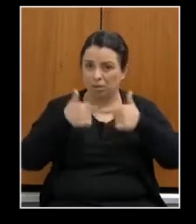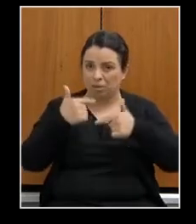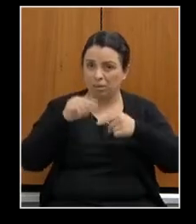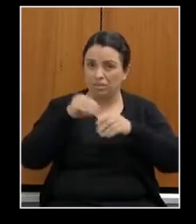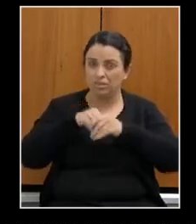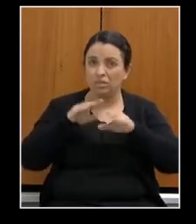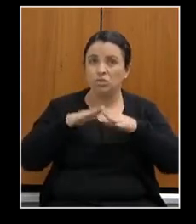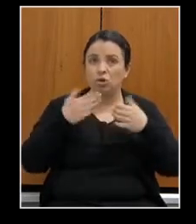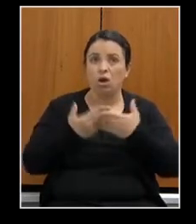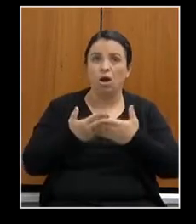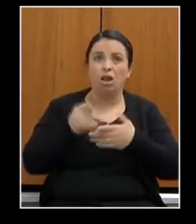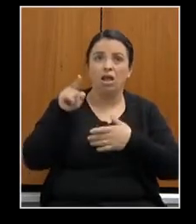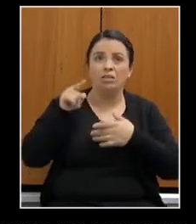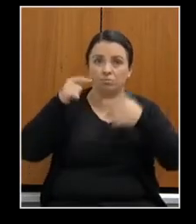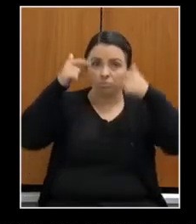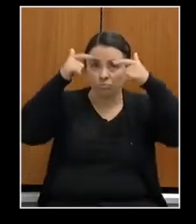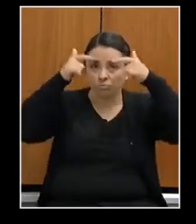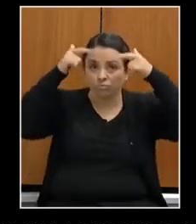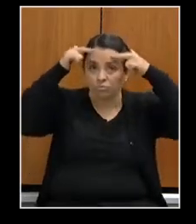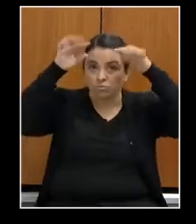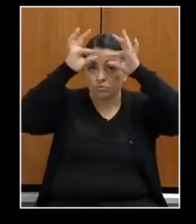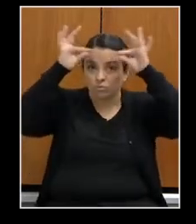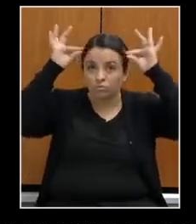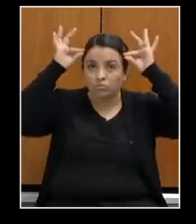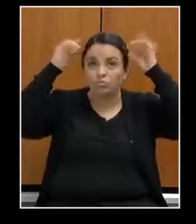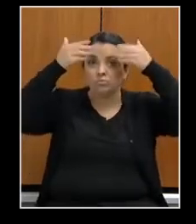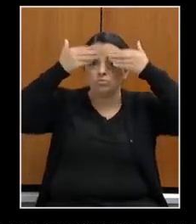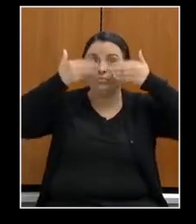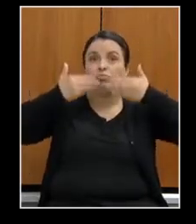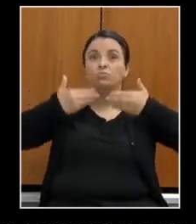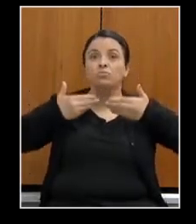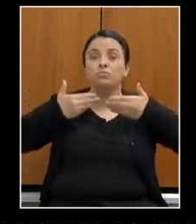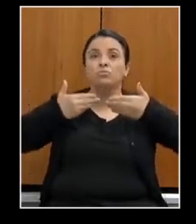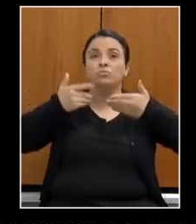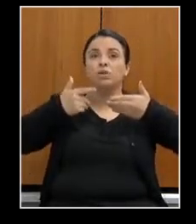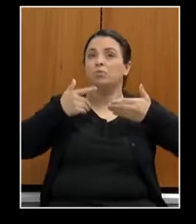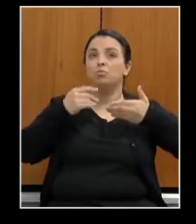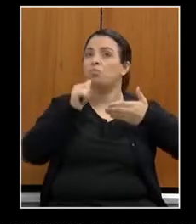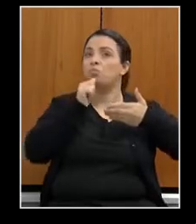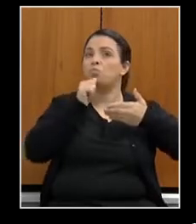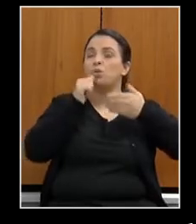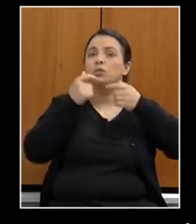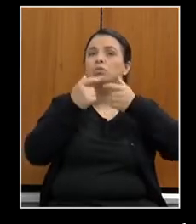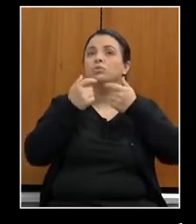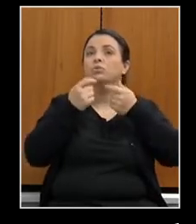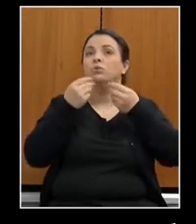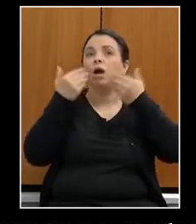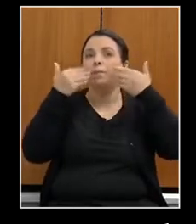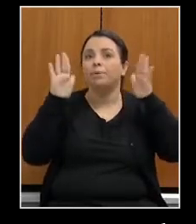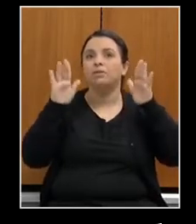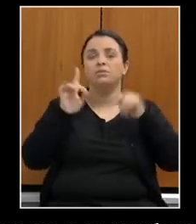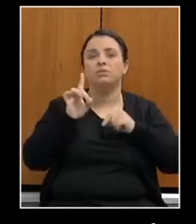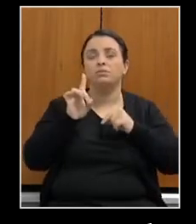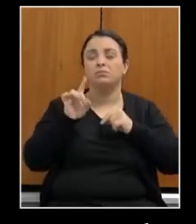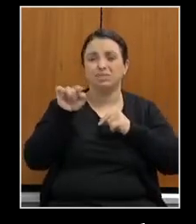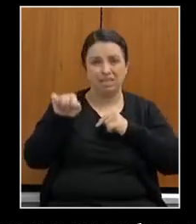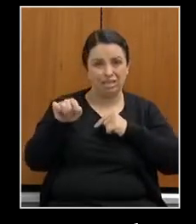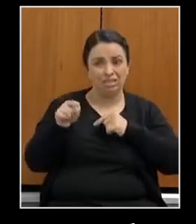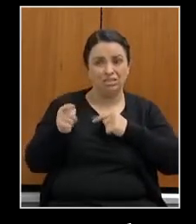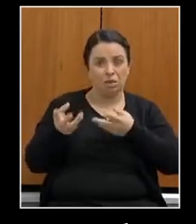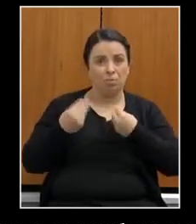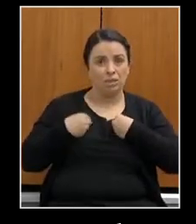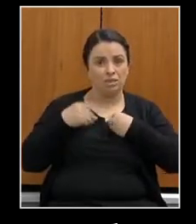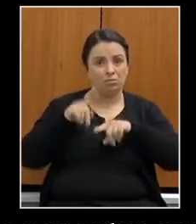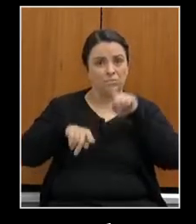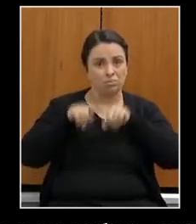ainda não abri né tá é isso que nós temos então para o retorno eu